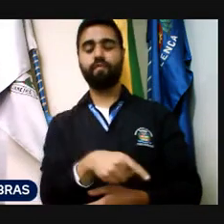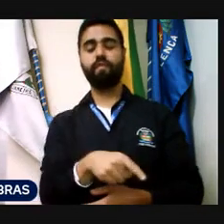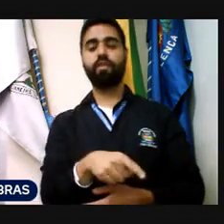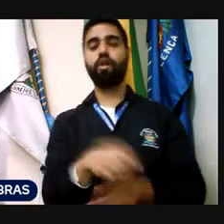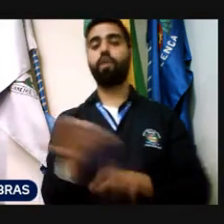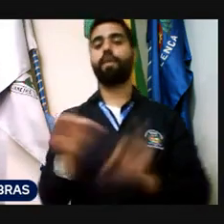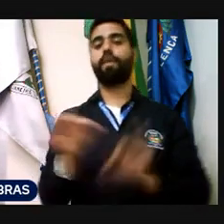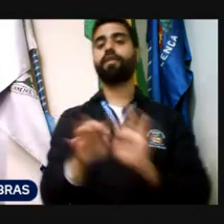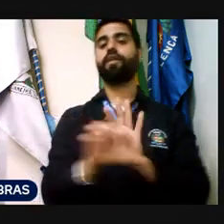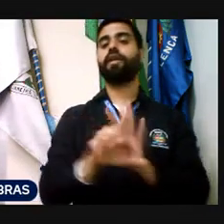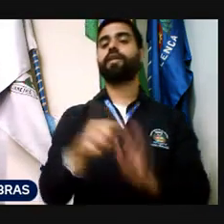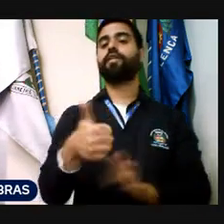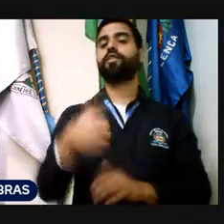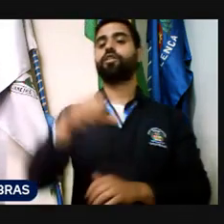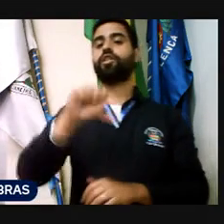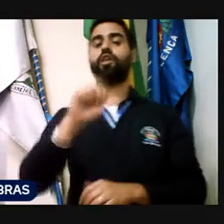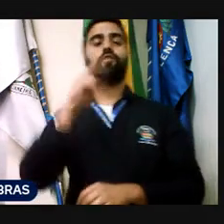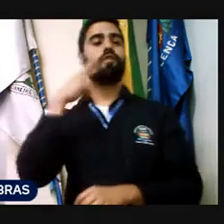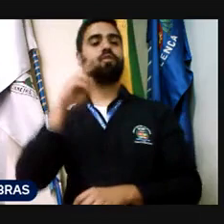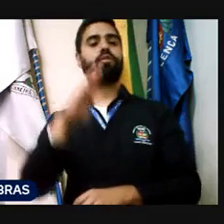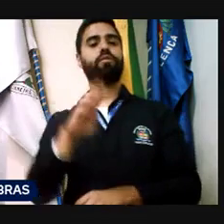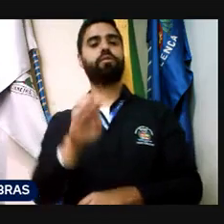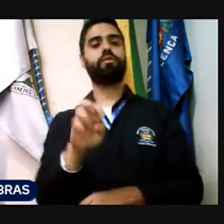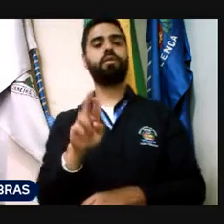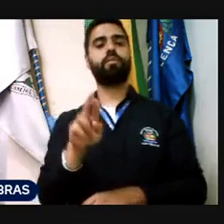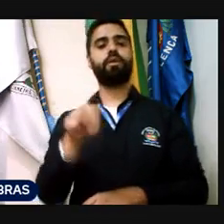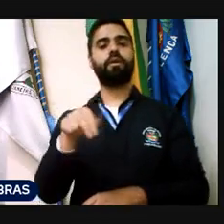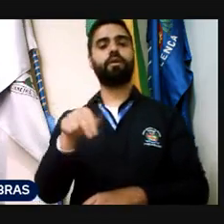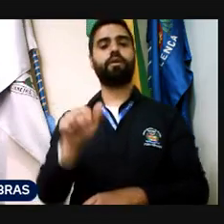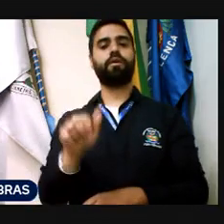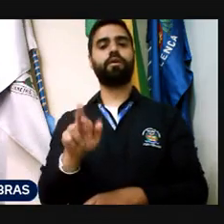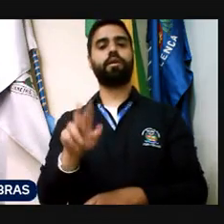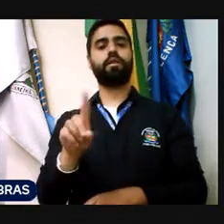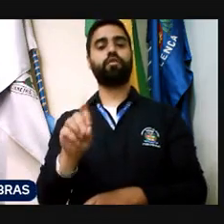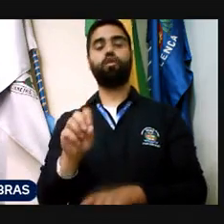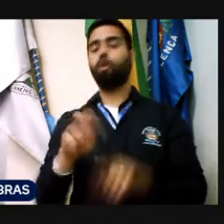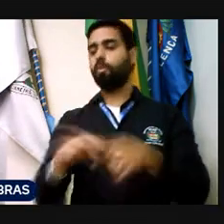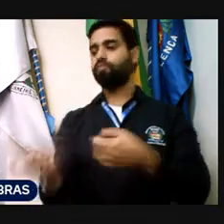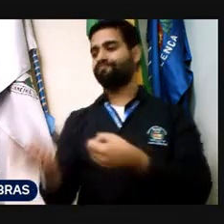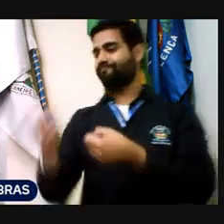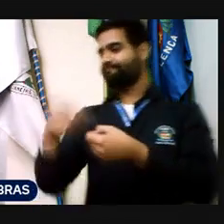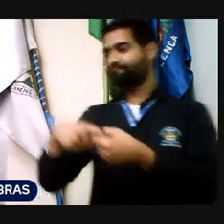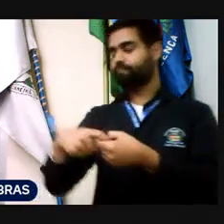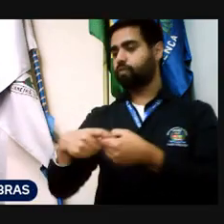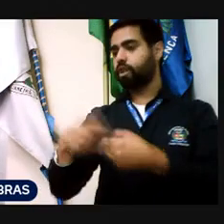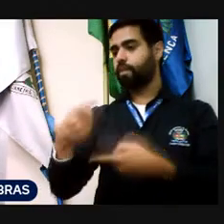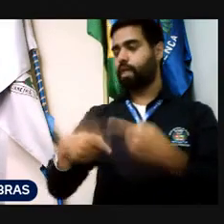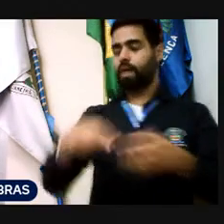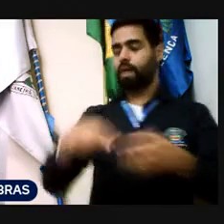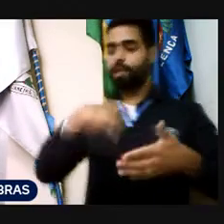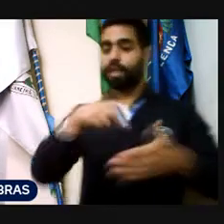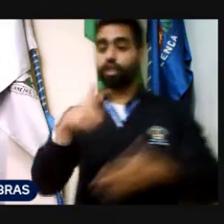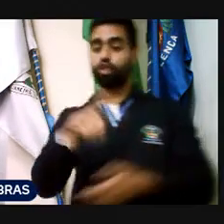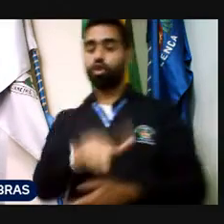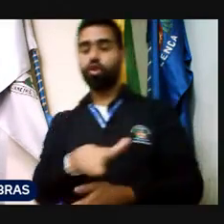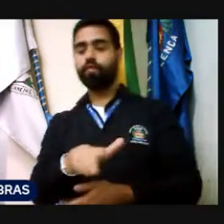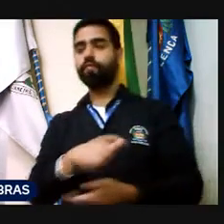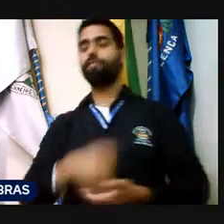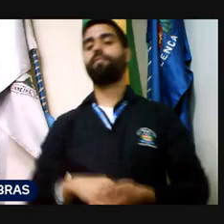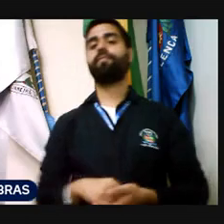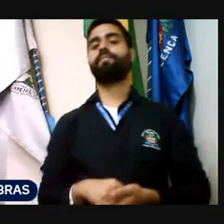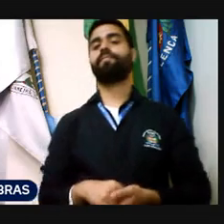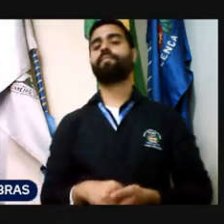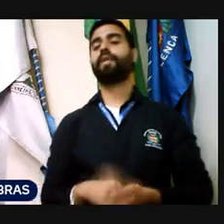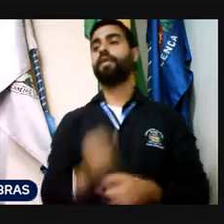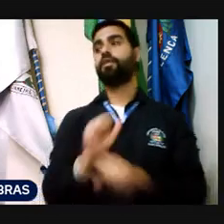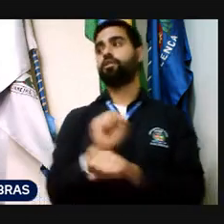lei 19, de autoria do vereador Bernardo Machado. Assim, devolvo a matéria ao necessário reexame dessa Igreja Casa de Leis,